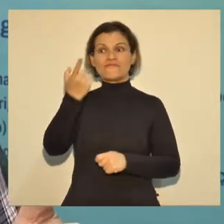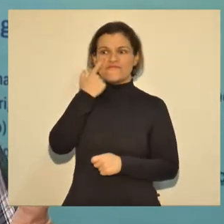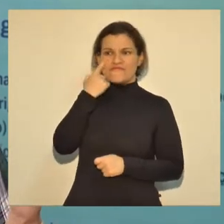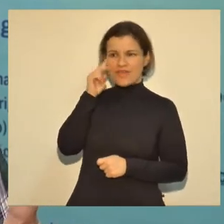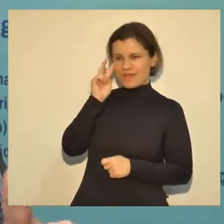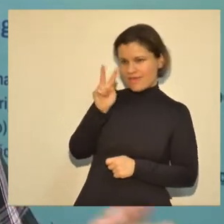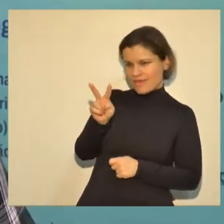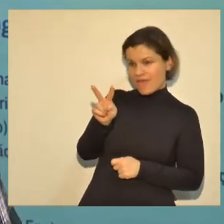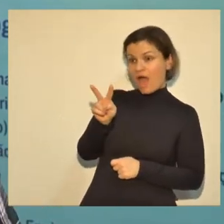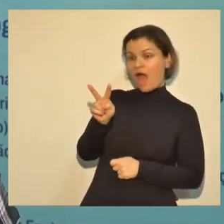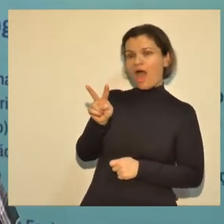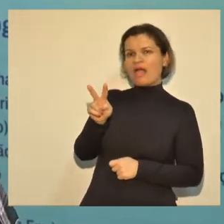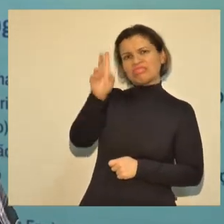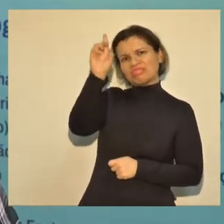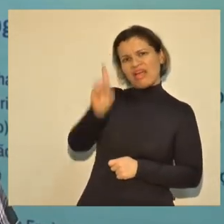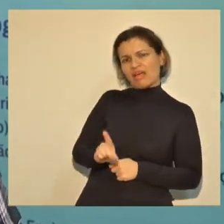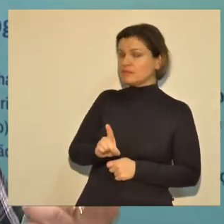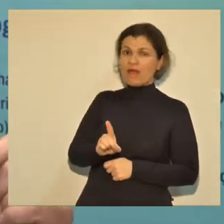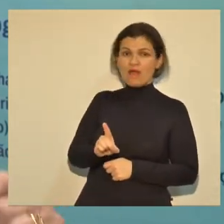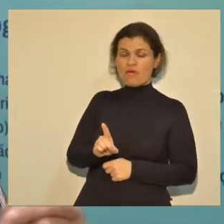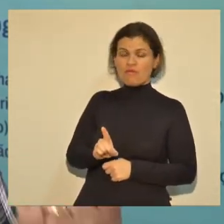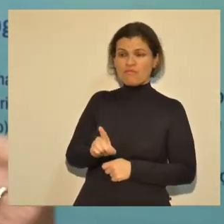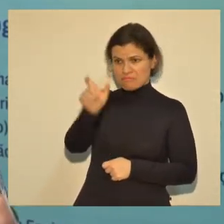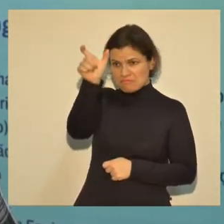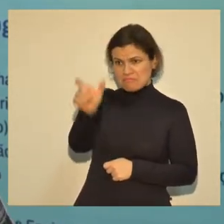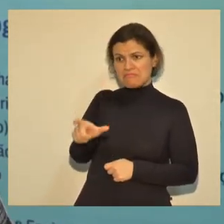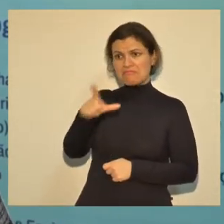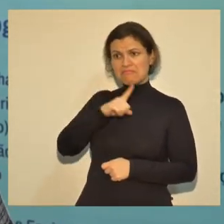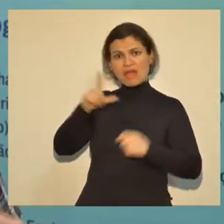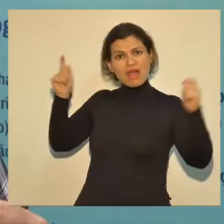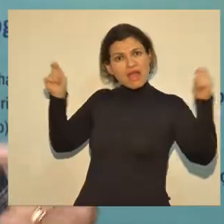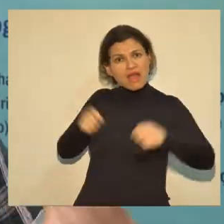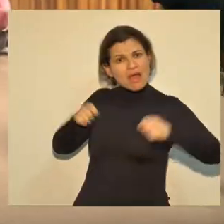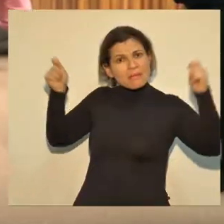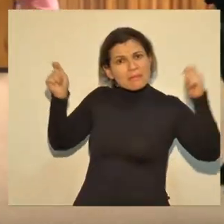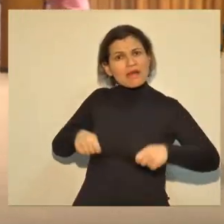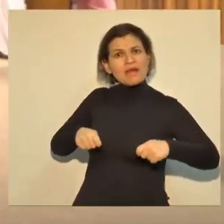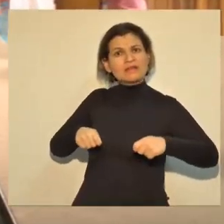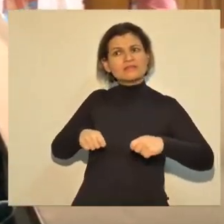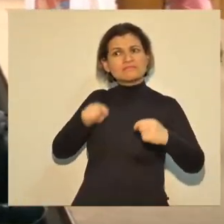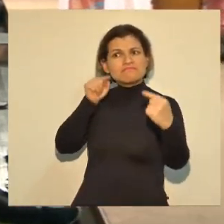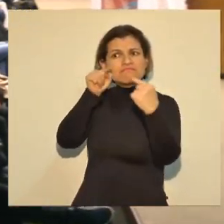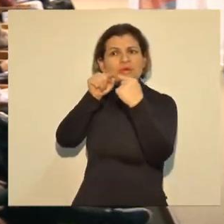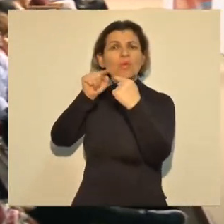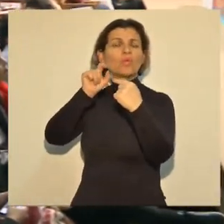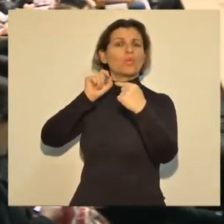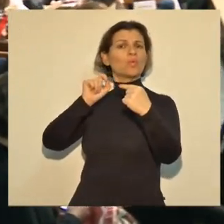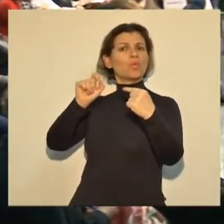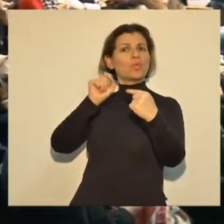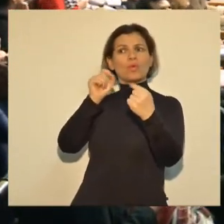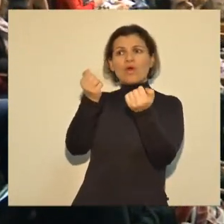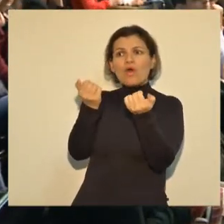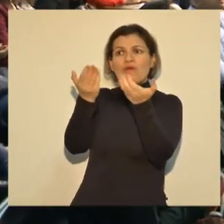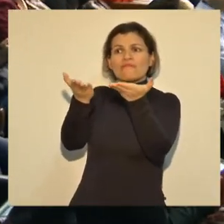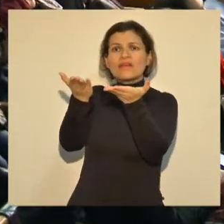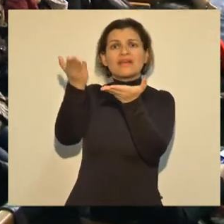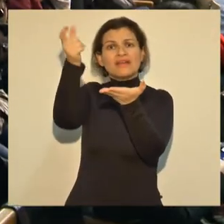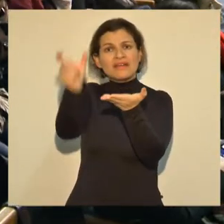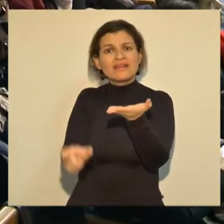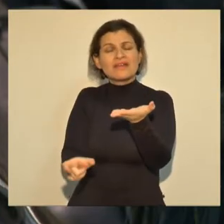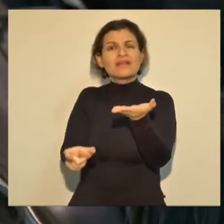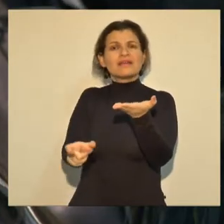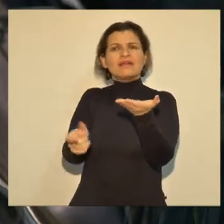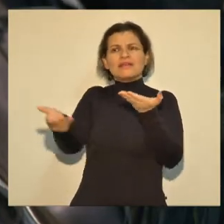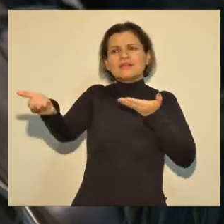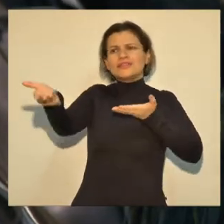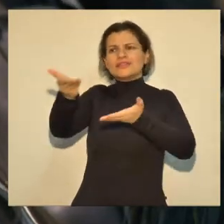ver a pessoa não como uma pessoa deficiente, mas uma pessoa com capacidade e de acordo com o que é oferecido a ela,